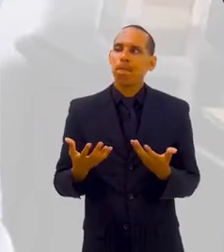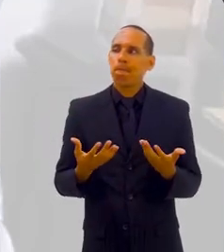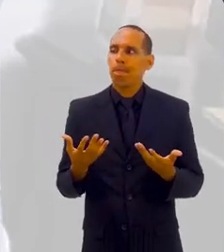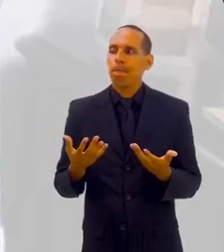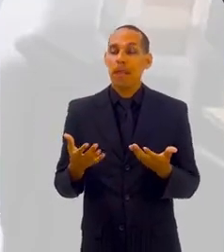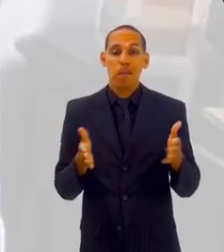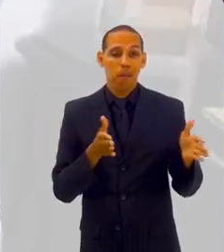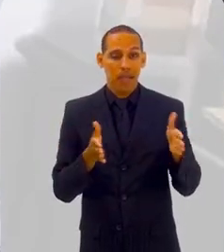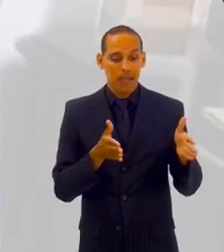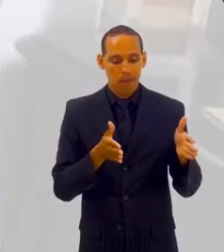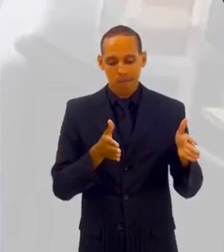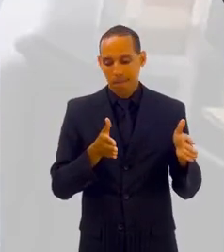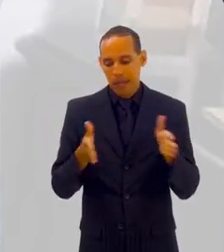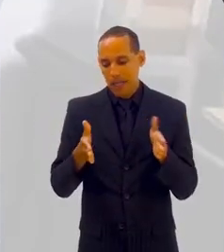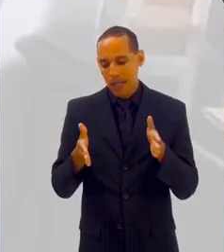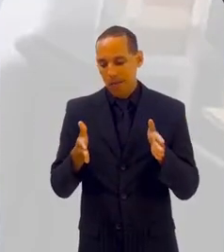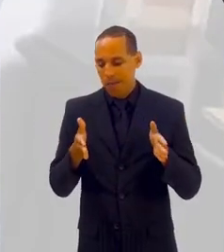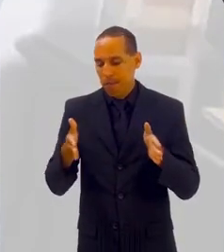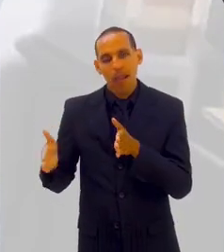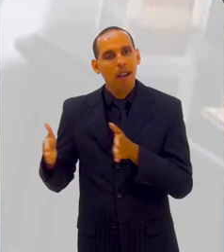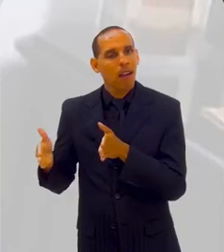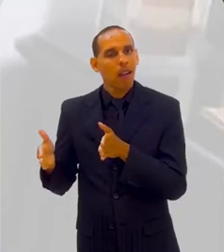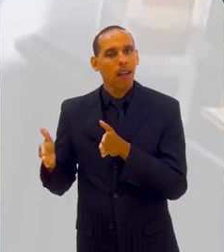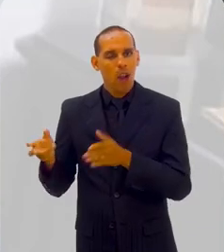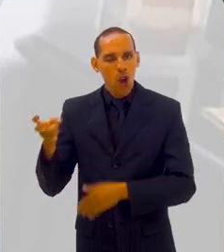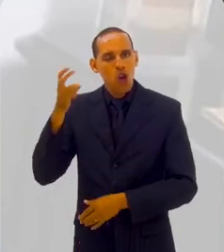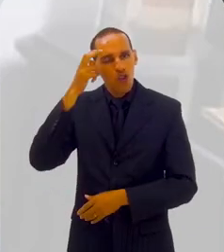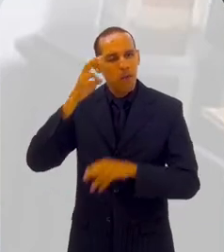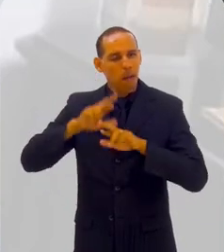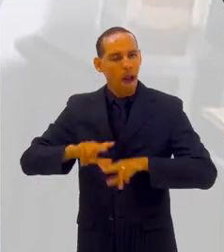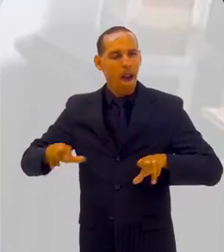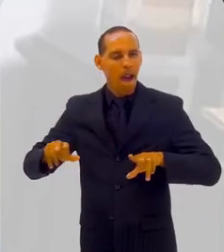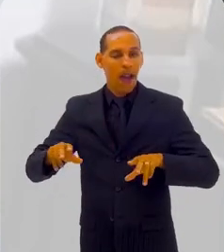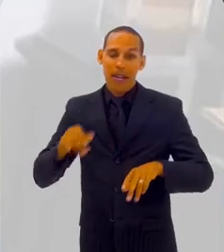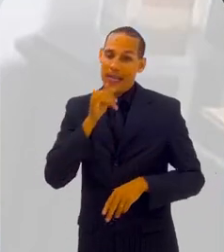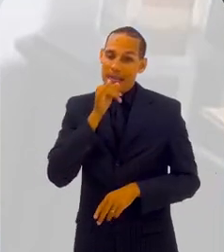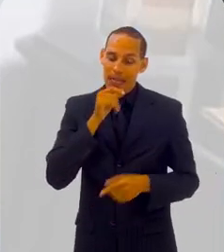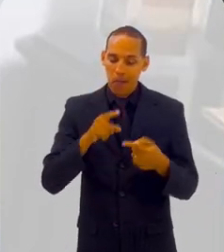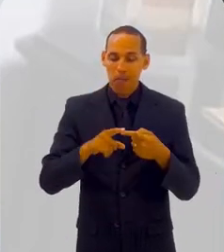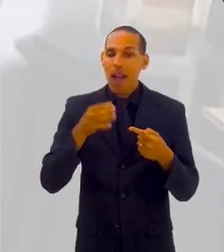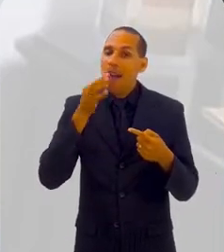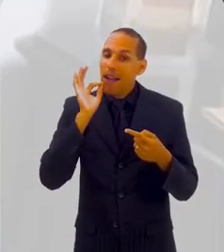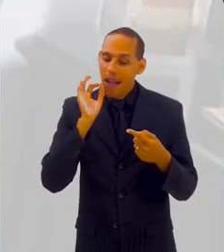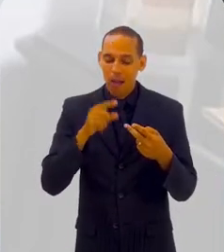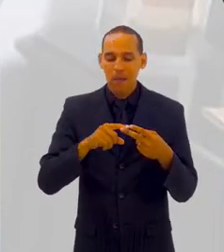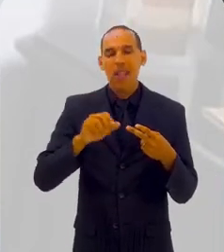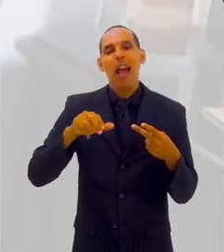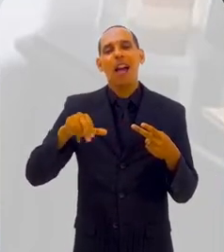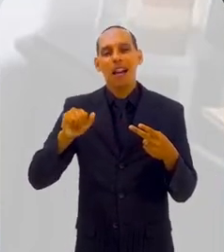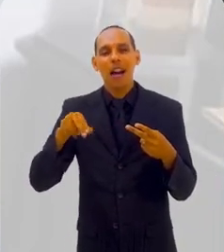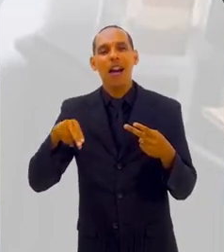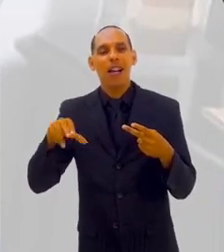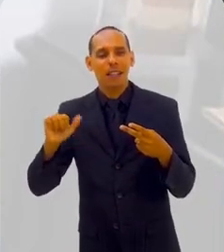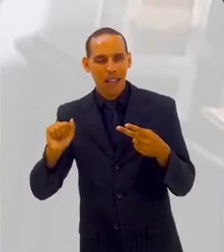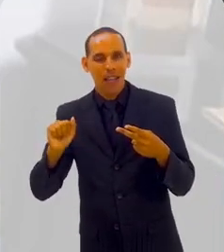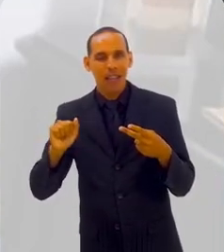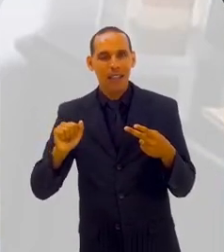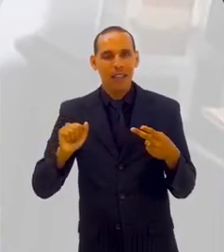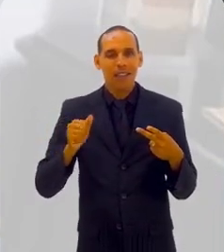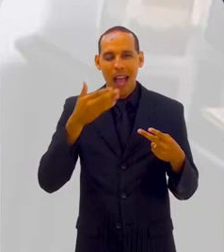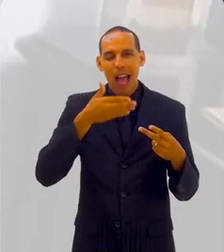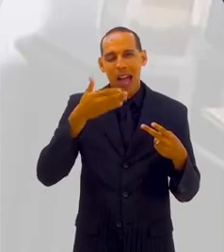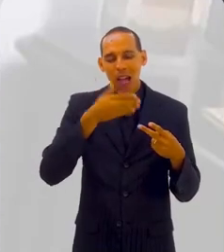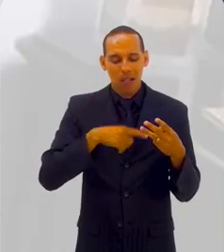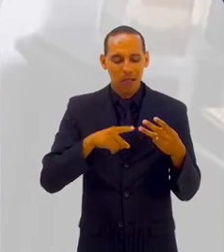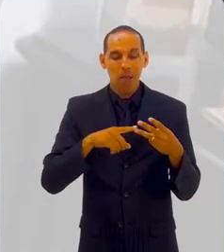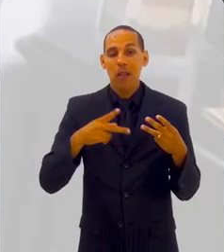digamos, temporadas, né, o tempo de culturas diversas, do café, cana-de-açúcar, as